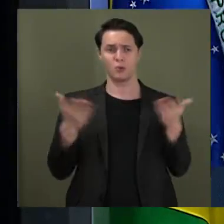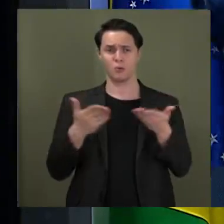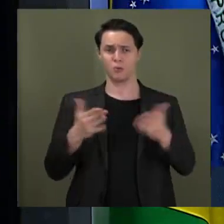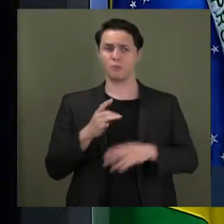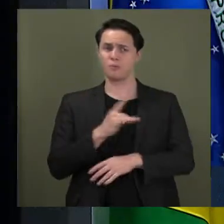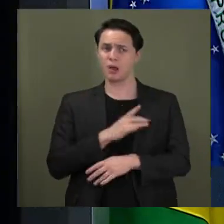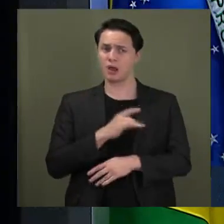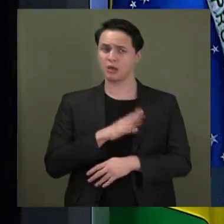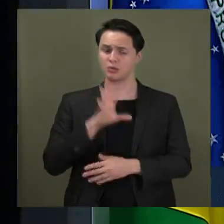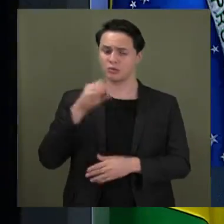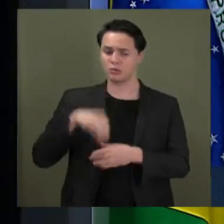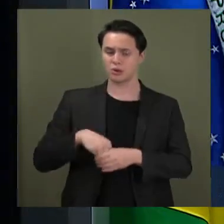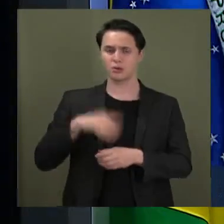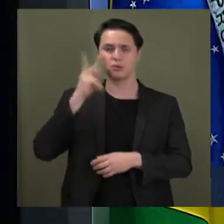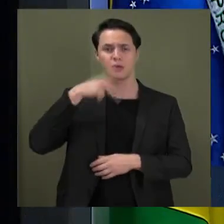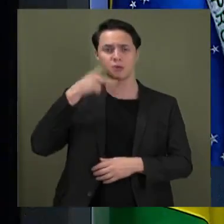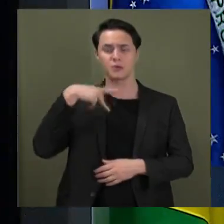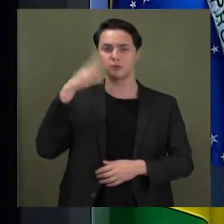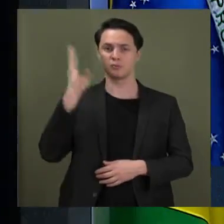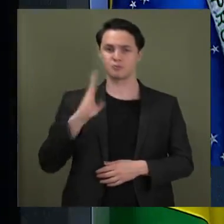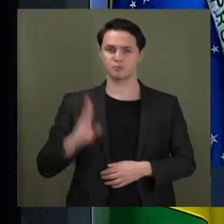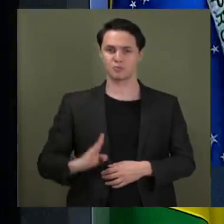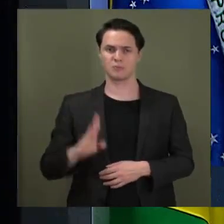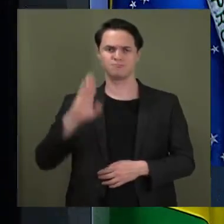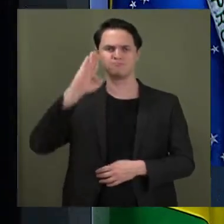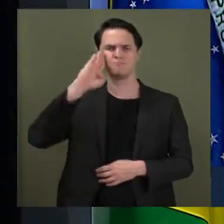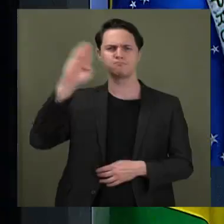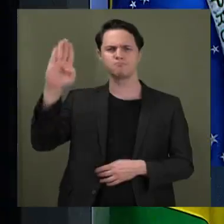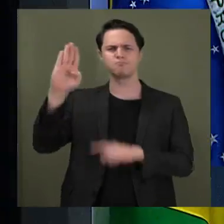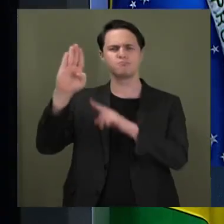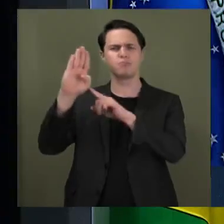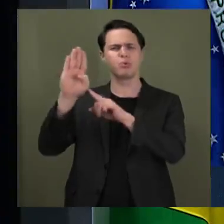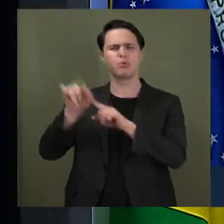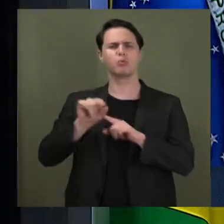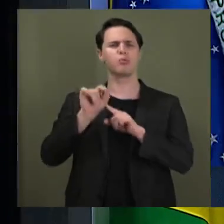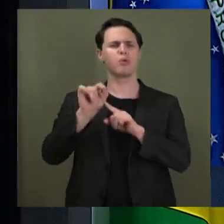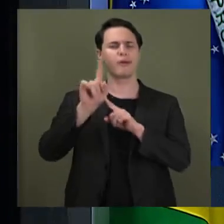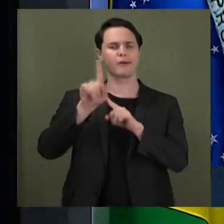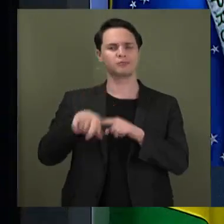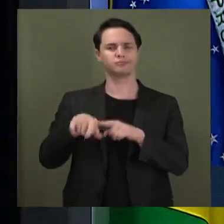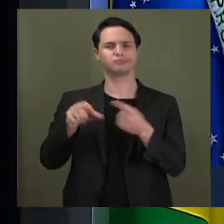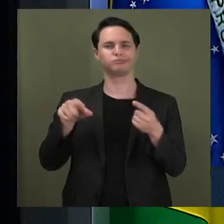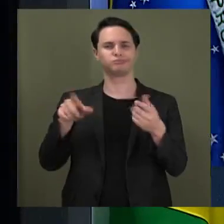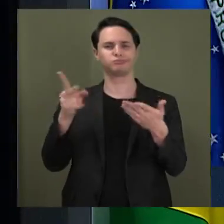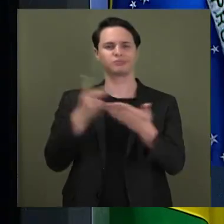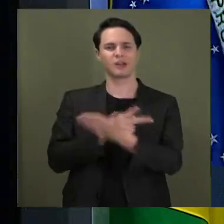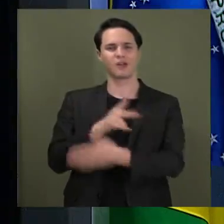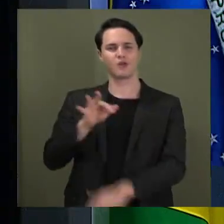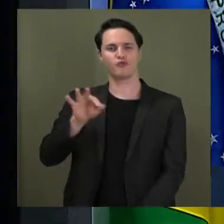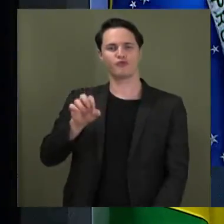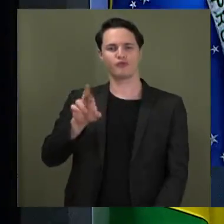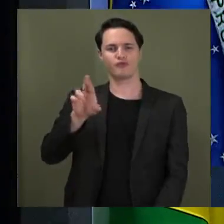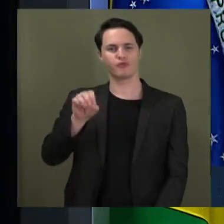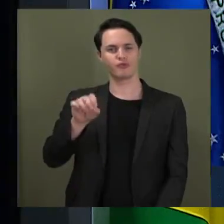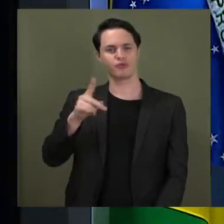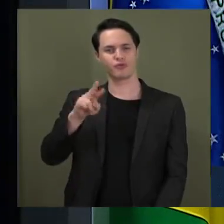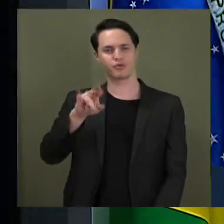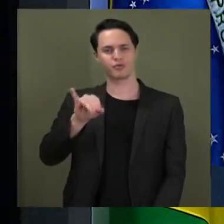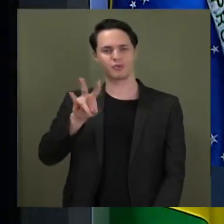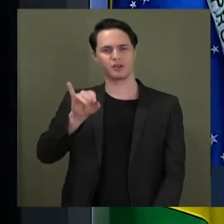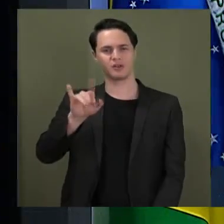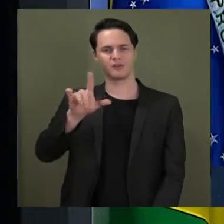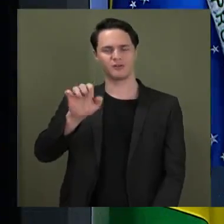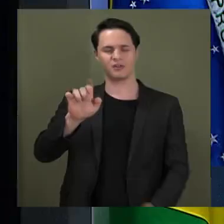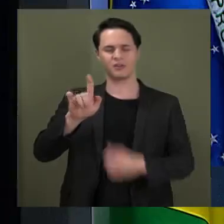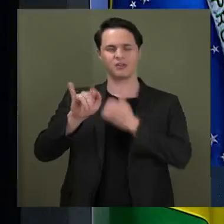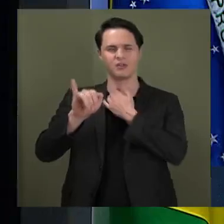até no parlamento brasileiro. E a principal razão disso é o indecente foro privilegiado, que se transformou